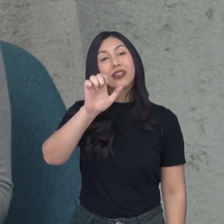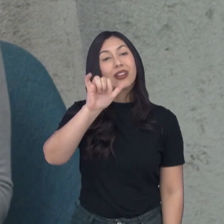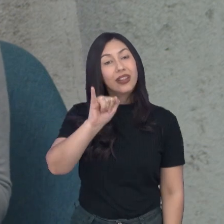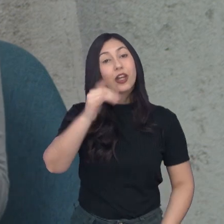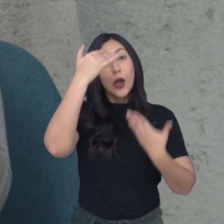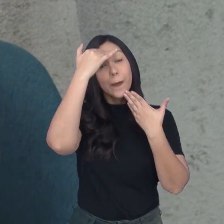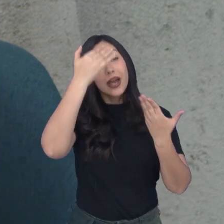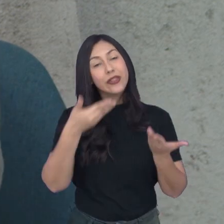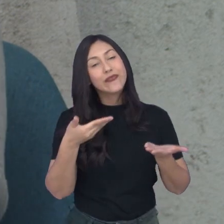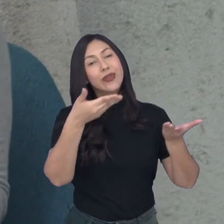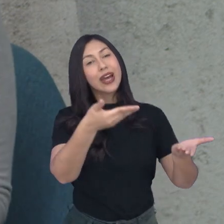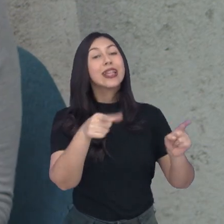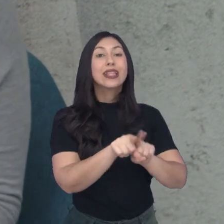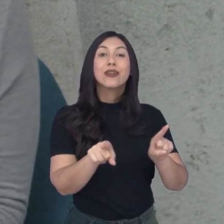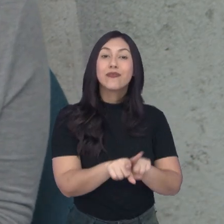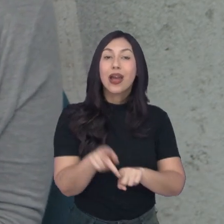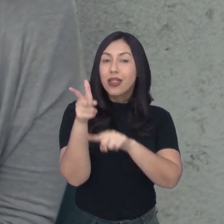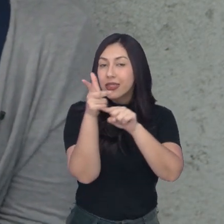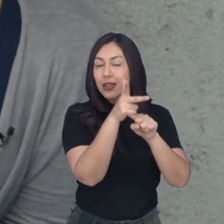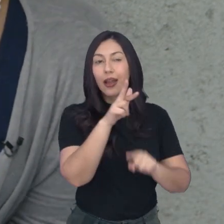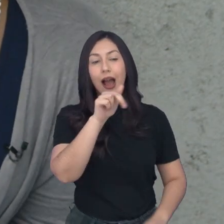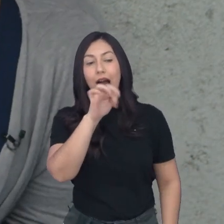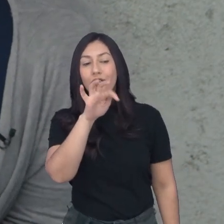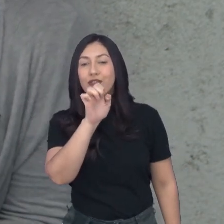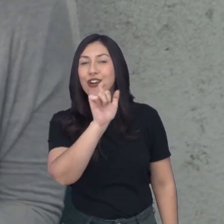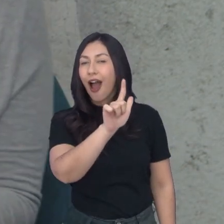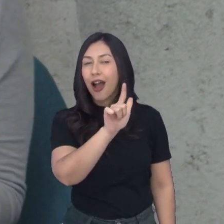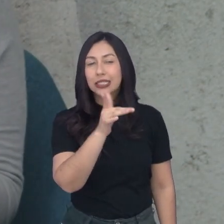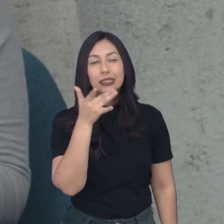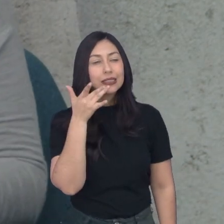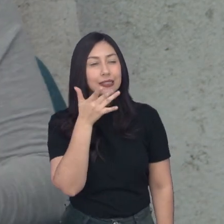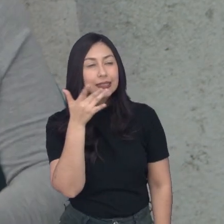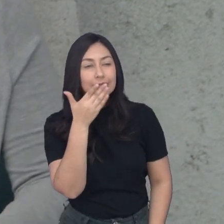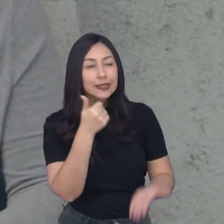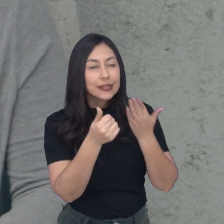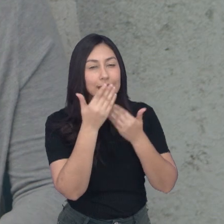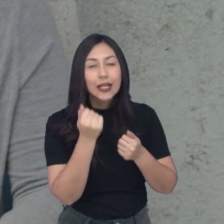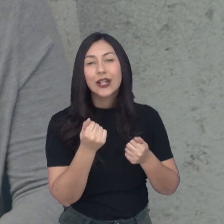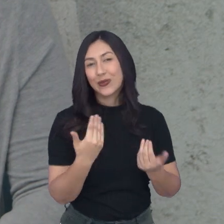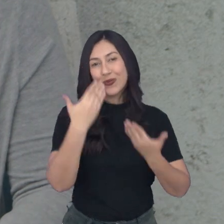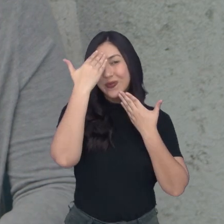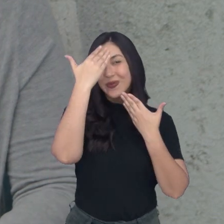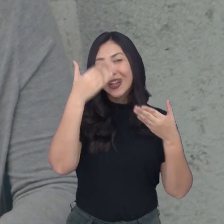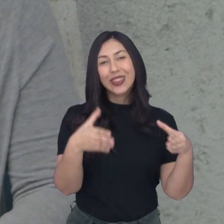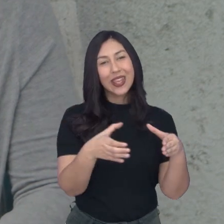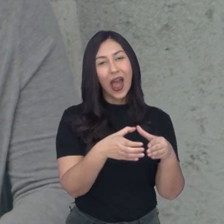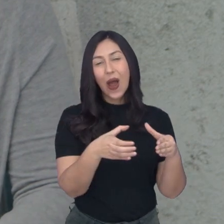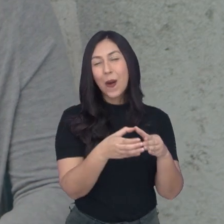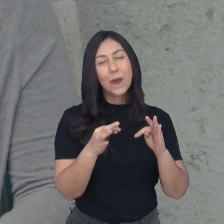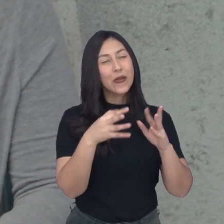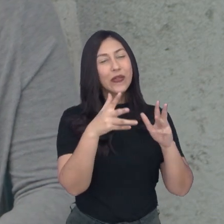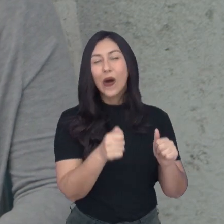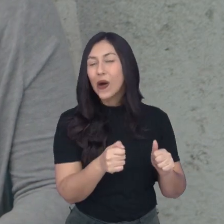nossa equipe aí. Rafael, que fez as imagens, também deve ter ficado na tentação aí de comer. Muito obrigada, viu, a toda a equipe, Rafael,